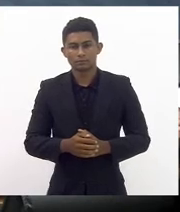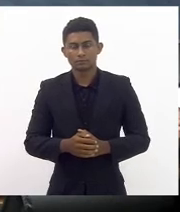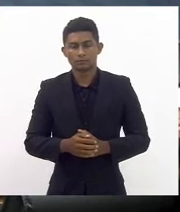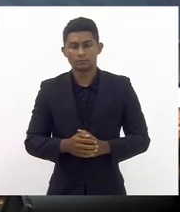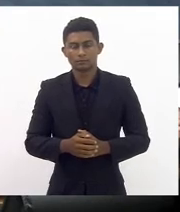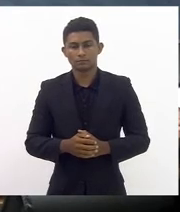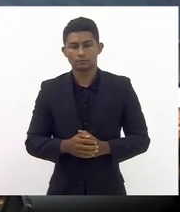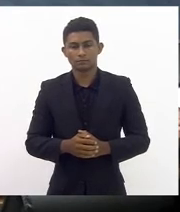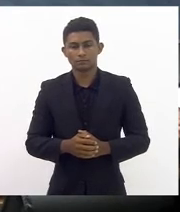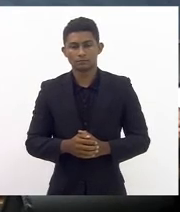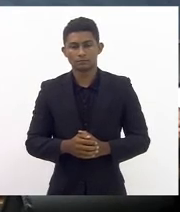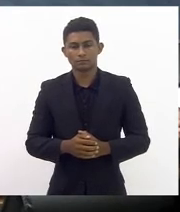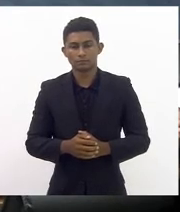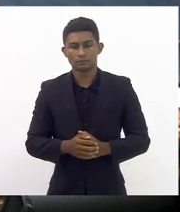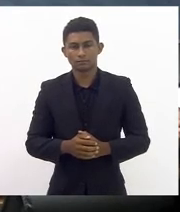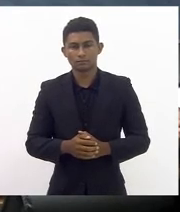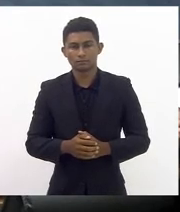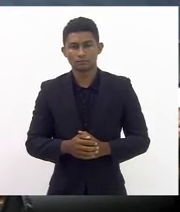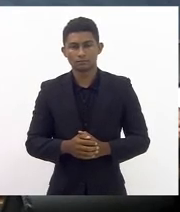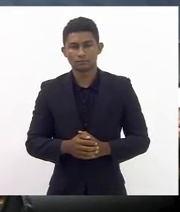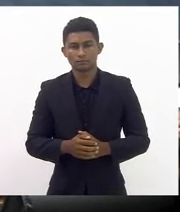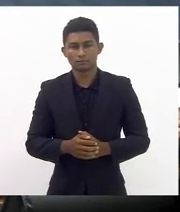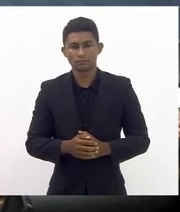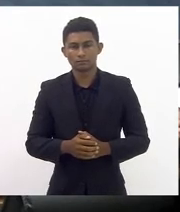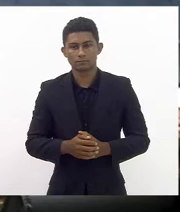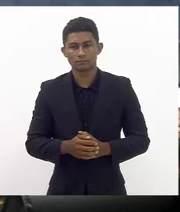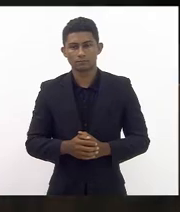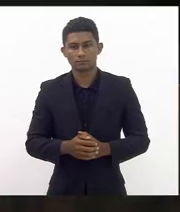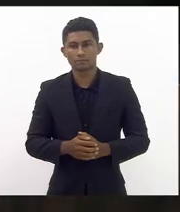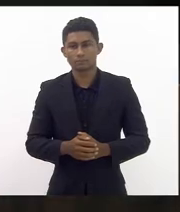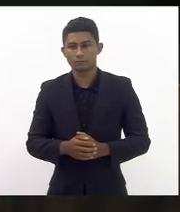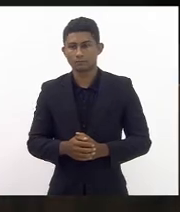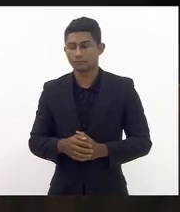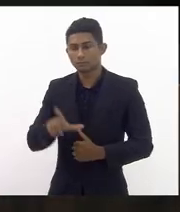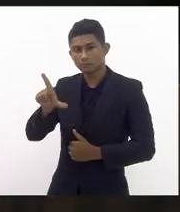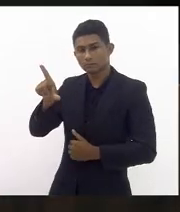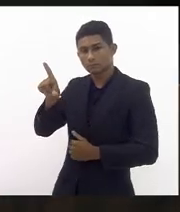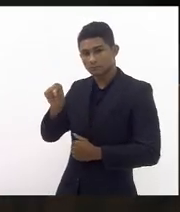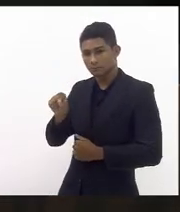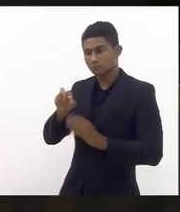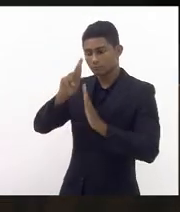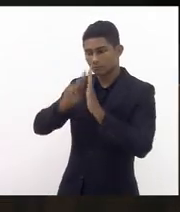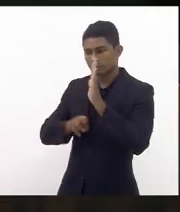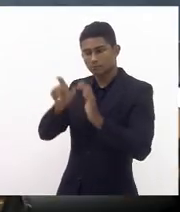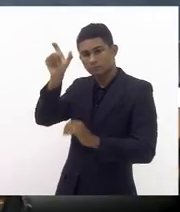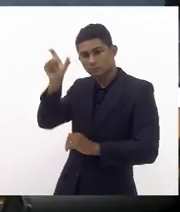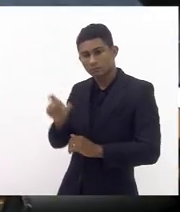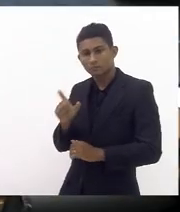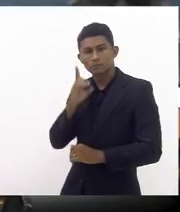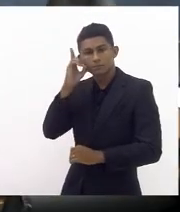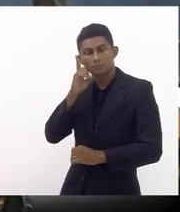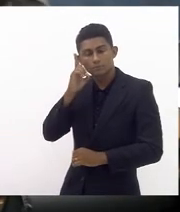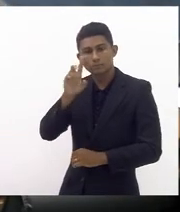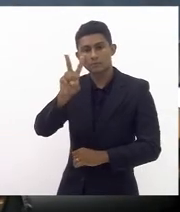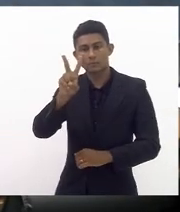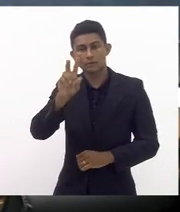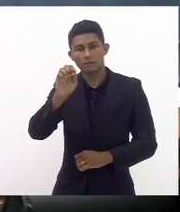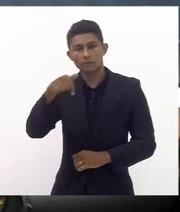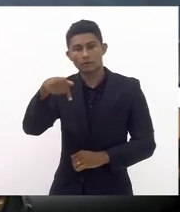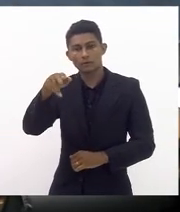A presidência... Um instante só, peraí. Eu designo o relator especial, deputado Valdeir Carneiro.